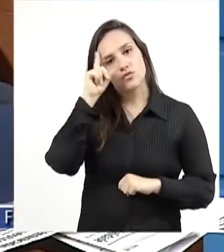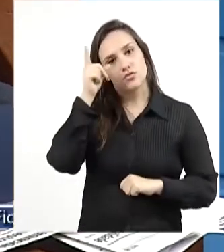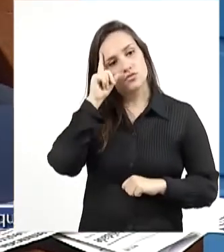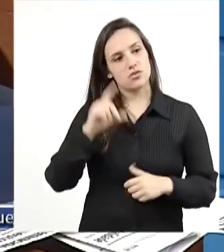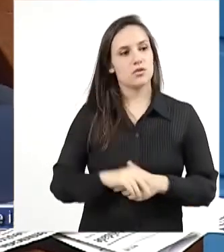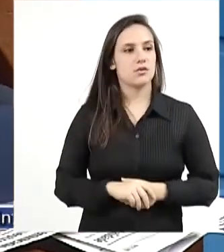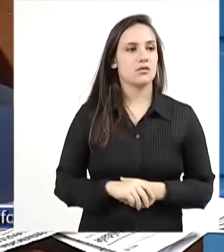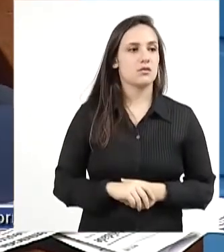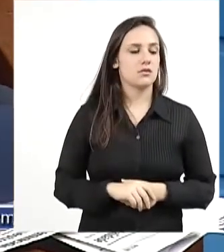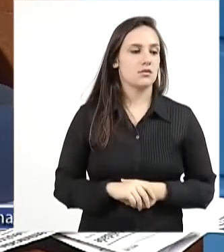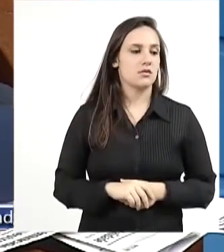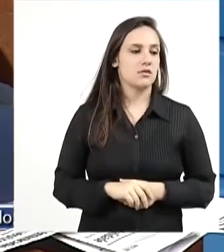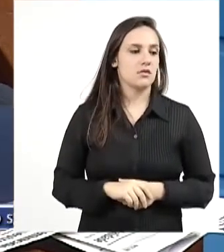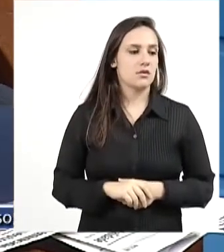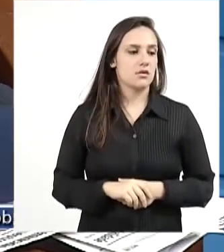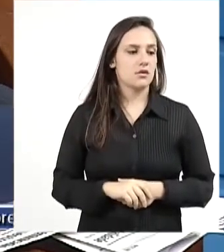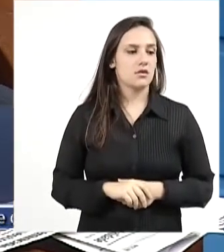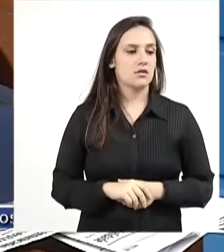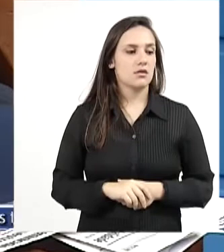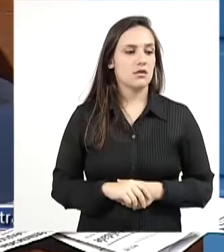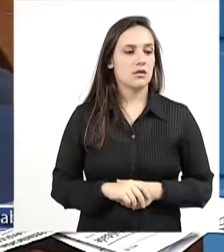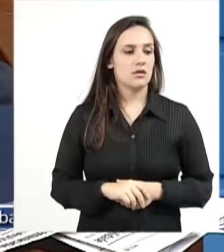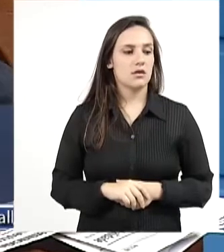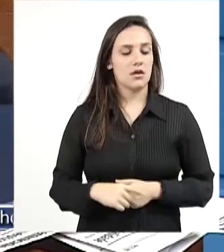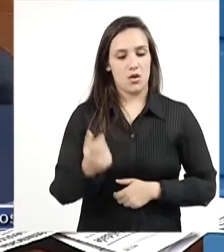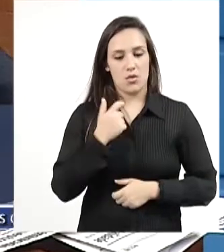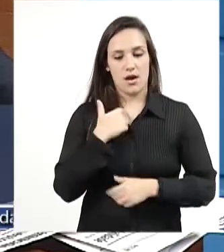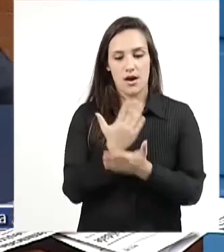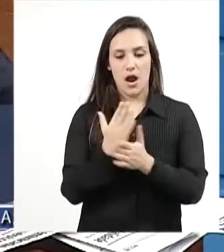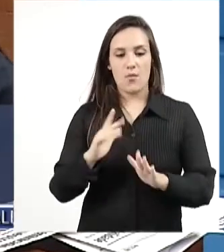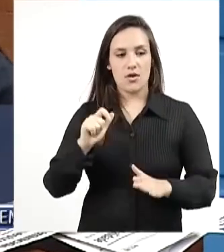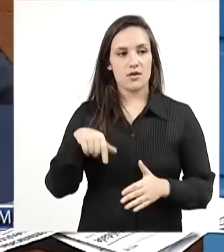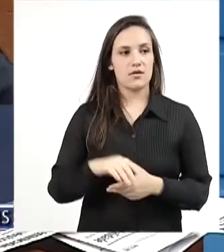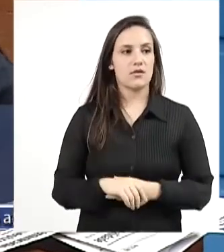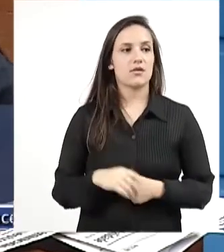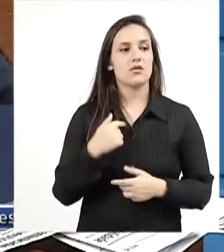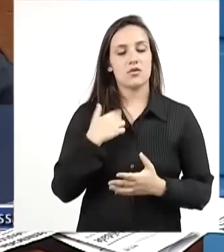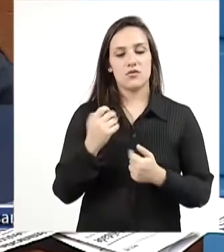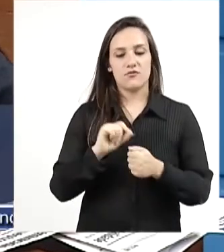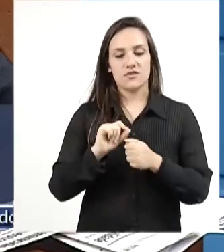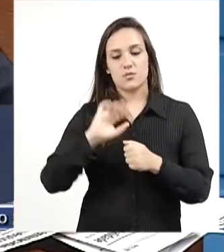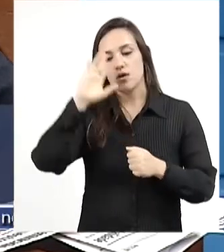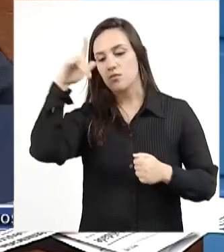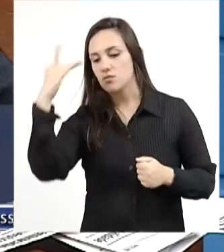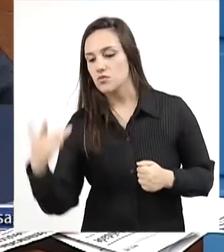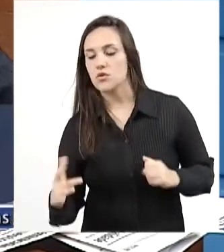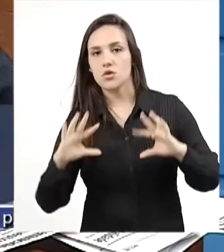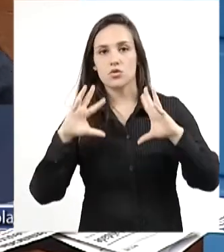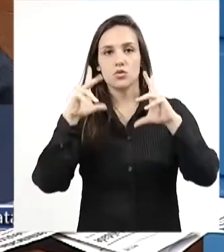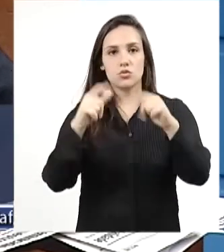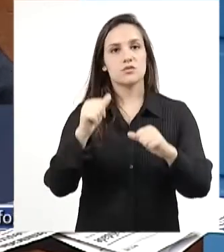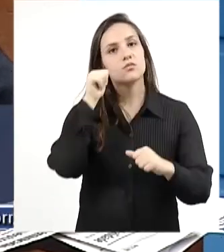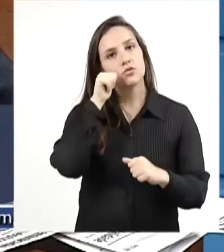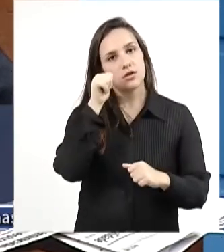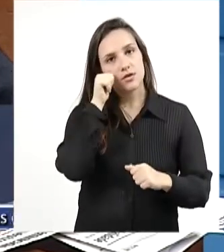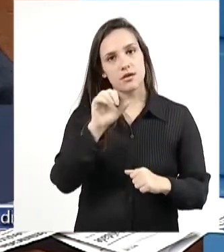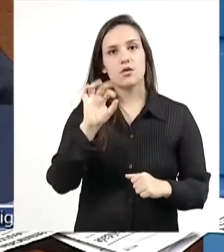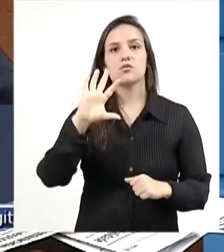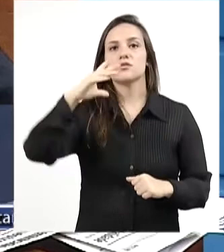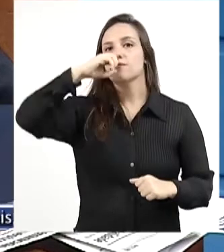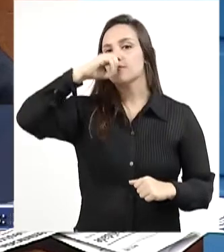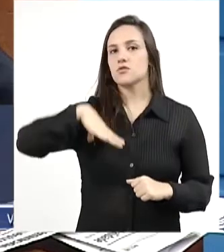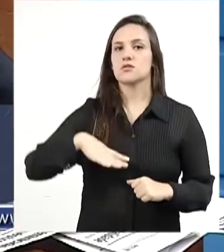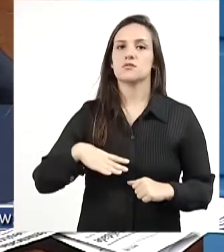dias. Eu encerro aqui fazendo uma homenagem a todas as mulheres vítimas de violência, que